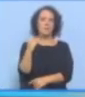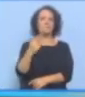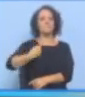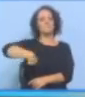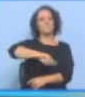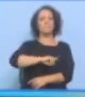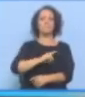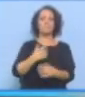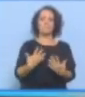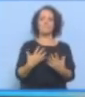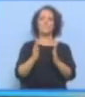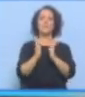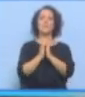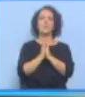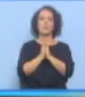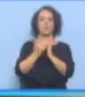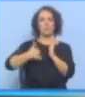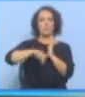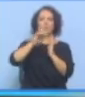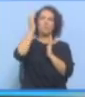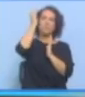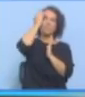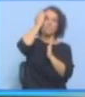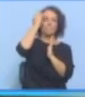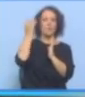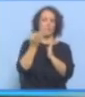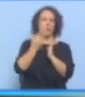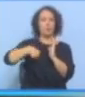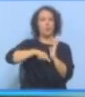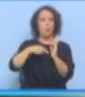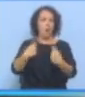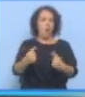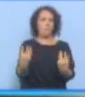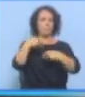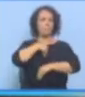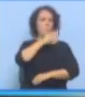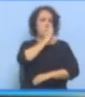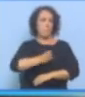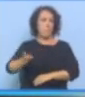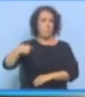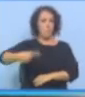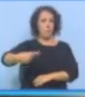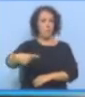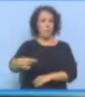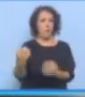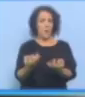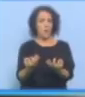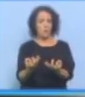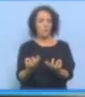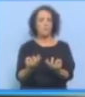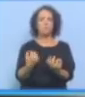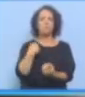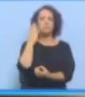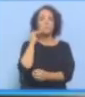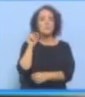na Igreja temos muita consciência disso e de certa maneira o praticamos isso. E isso é, sobretudo, eu creio que uma das